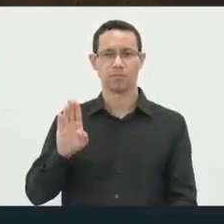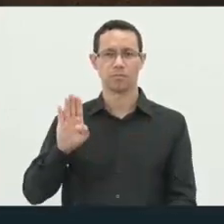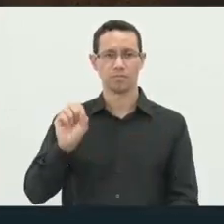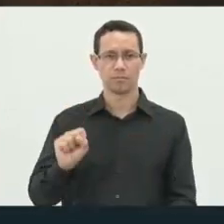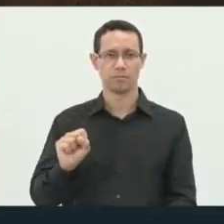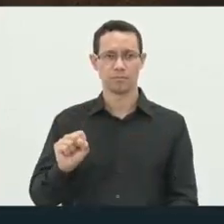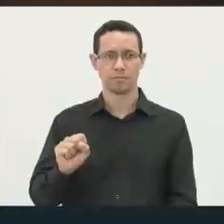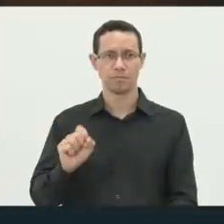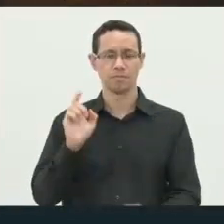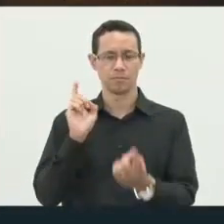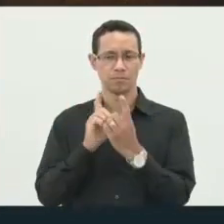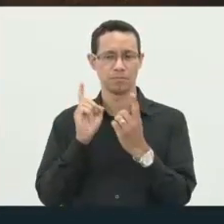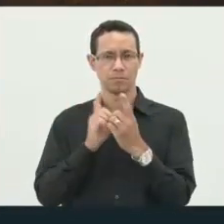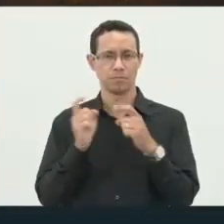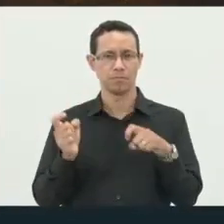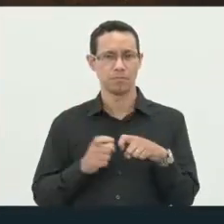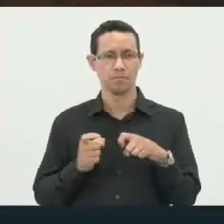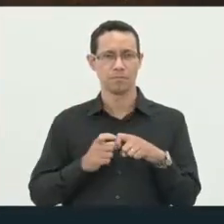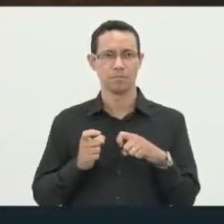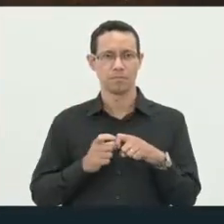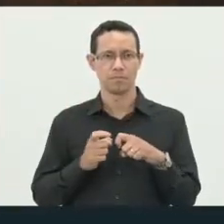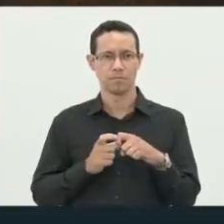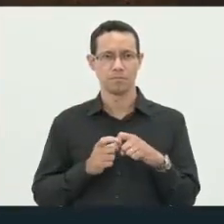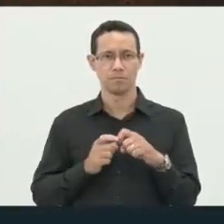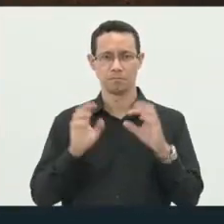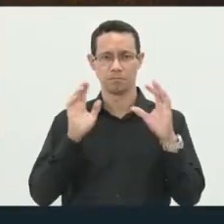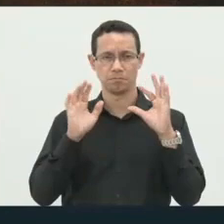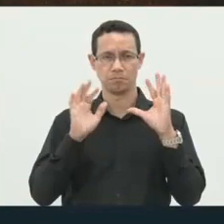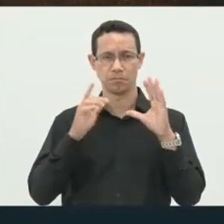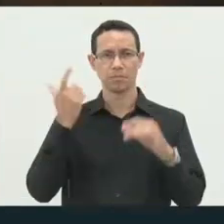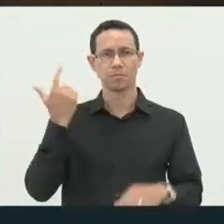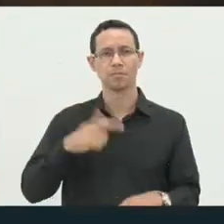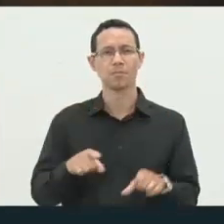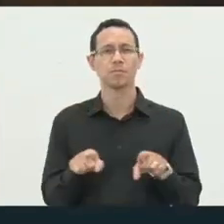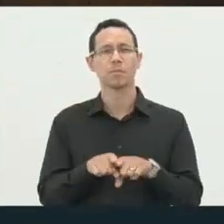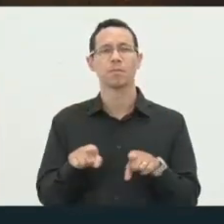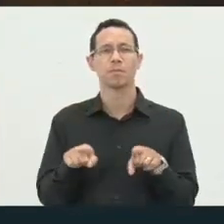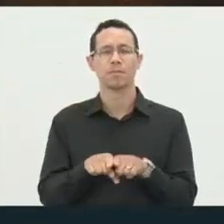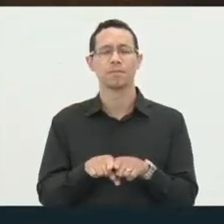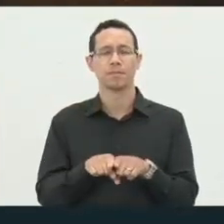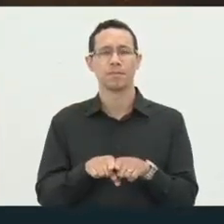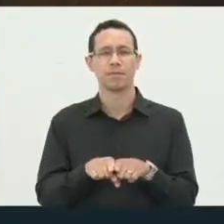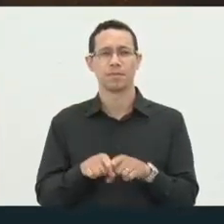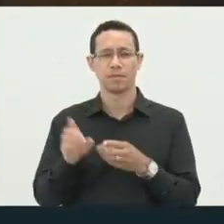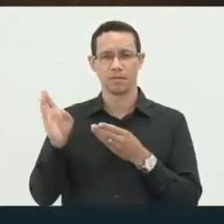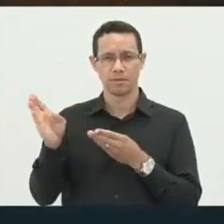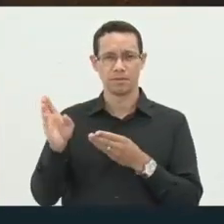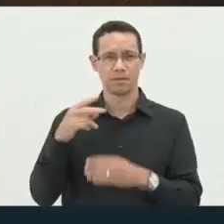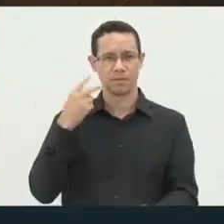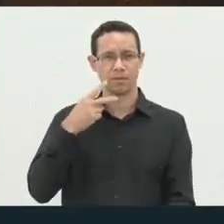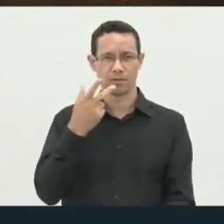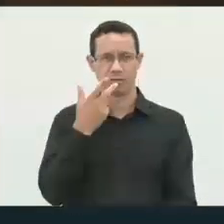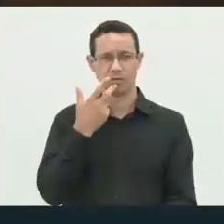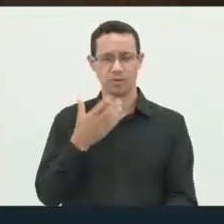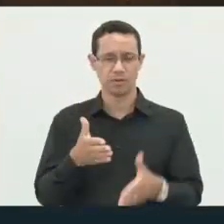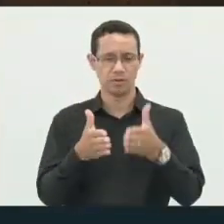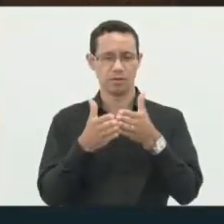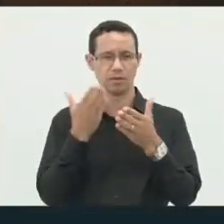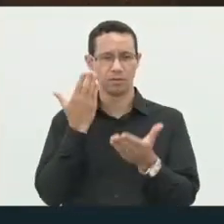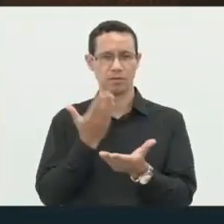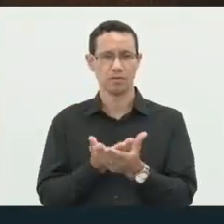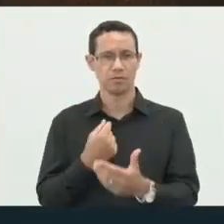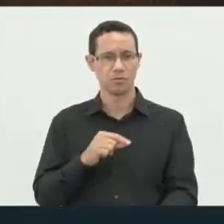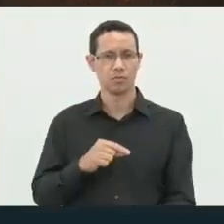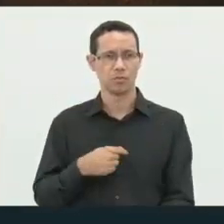do atendimento médico não só como atendimento médico como foi estado aqui pelo pelo vereador no requerimento dele a qual